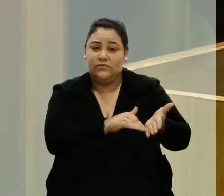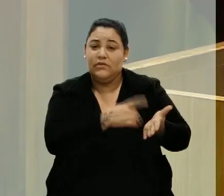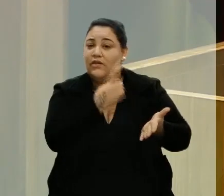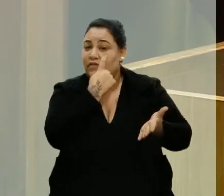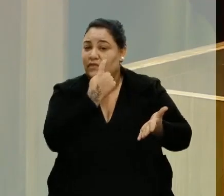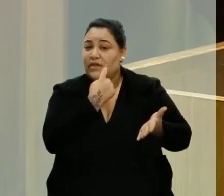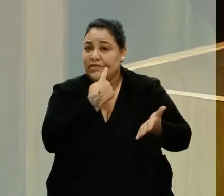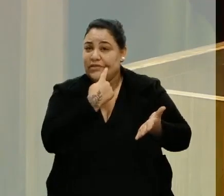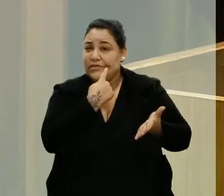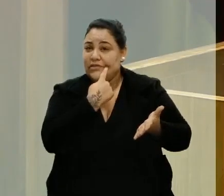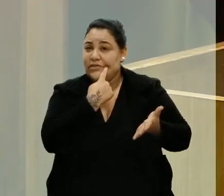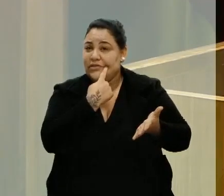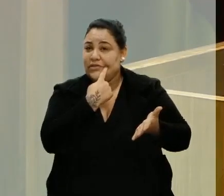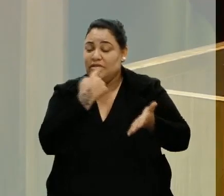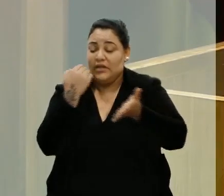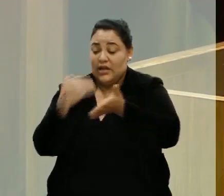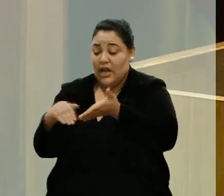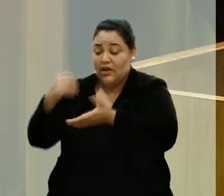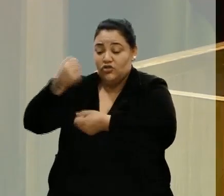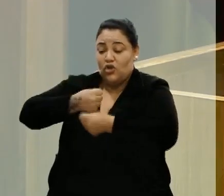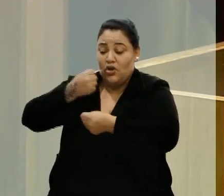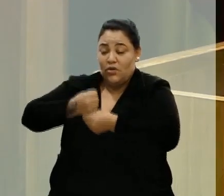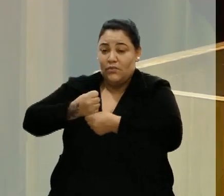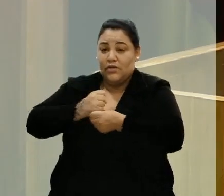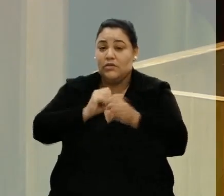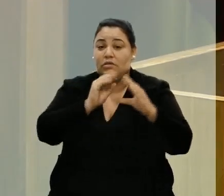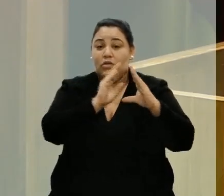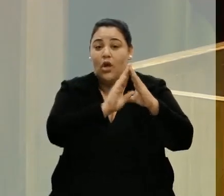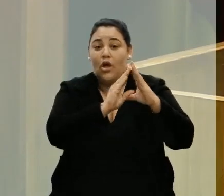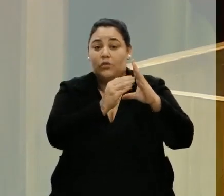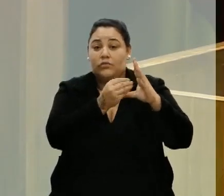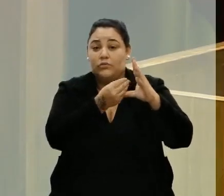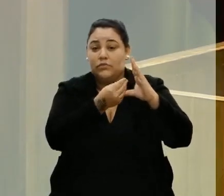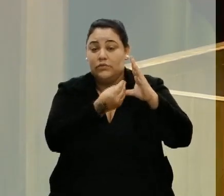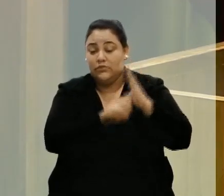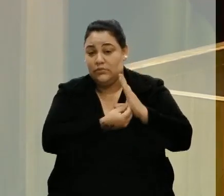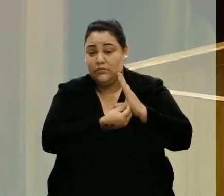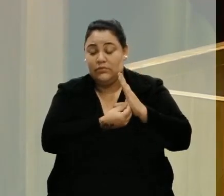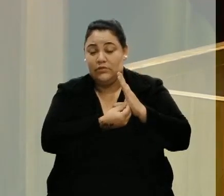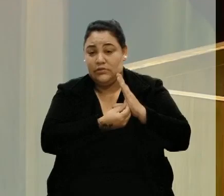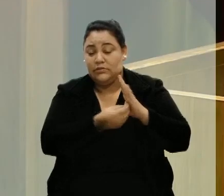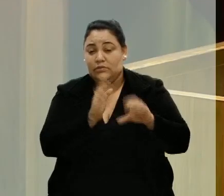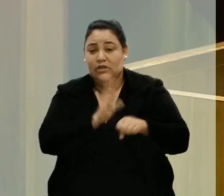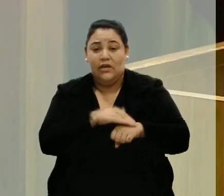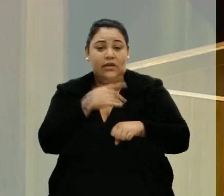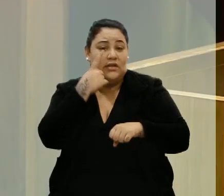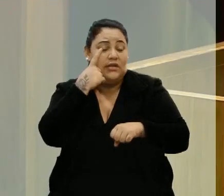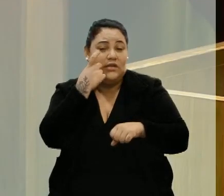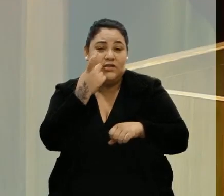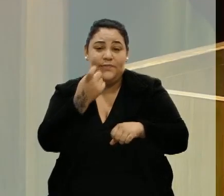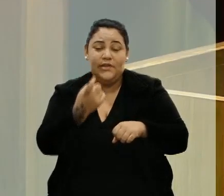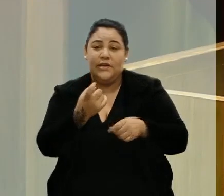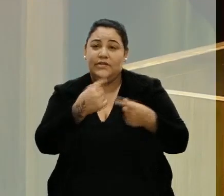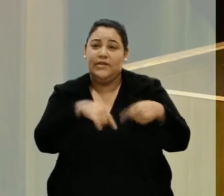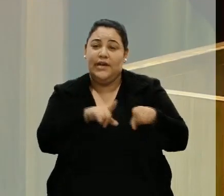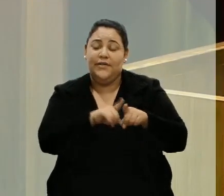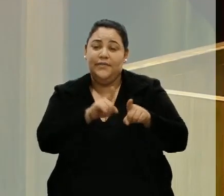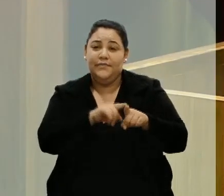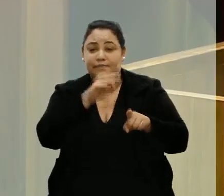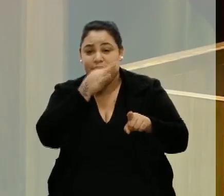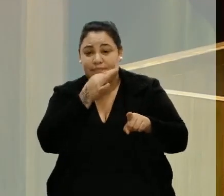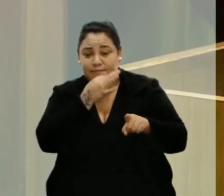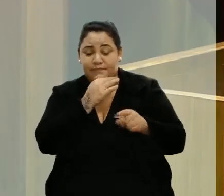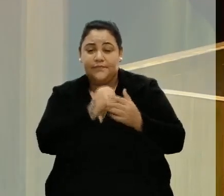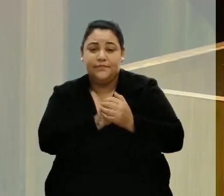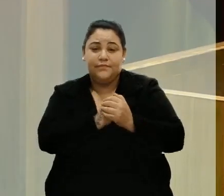de Obras, o Samai, que é o maior interessado, porque eles que cuidam da água de Caxias do Sul. Ontem eu ainda coloquei no